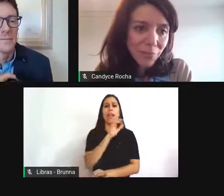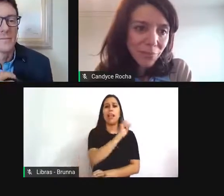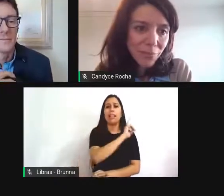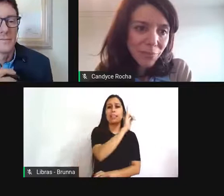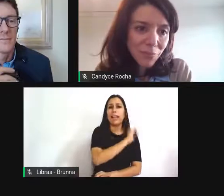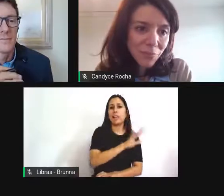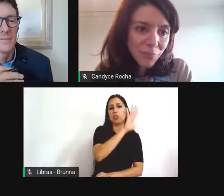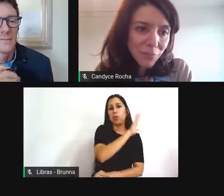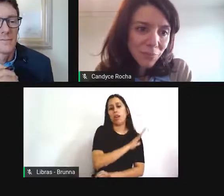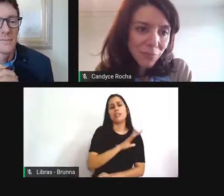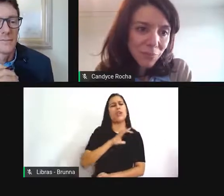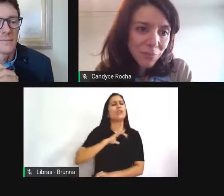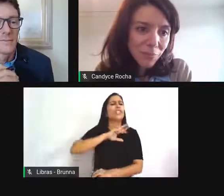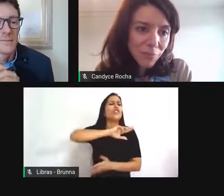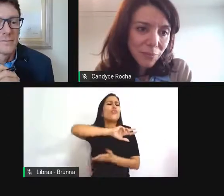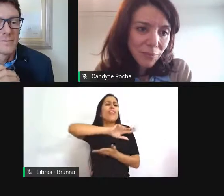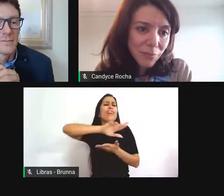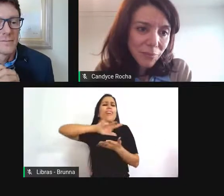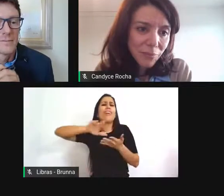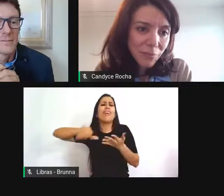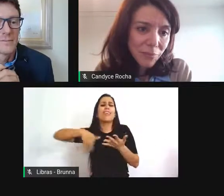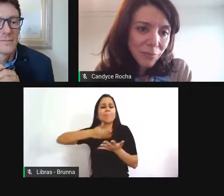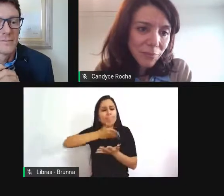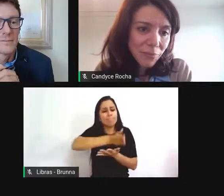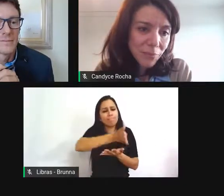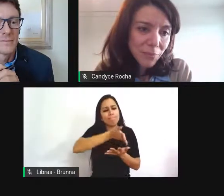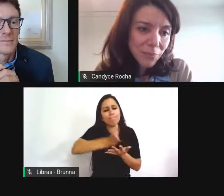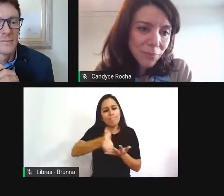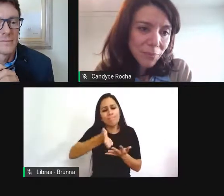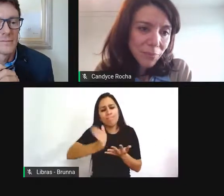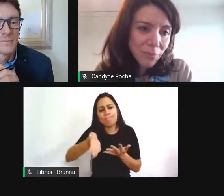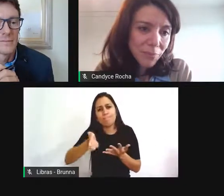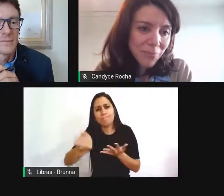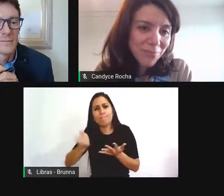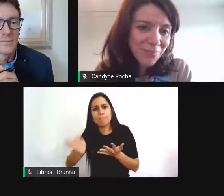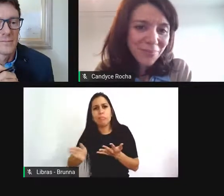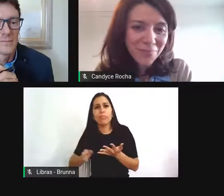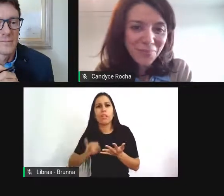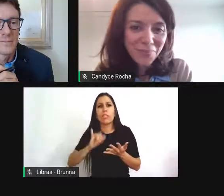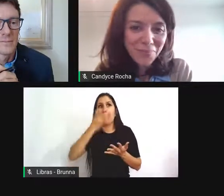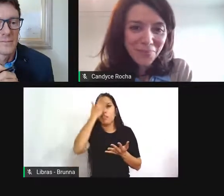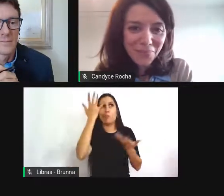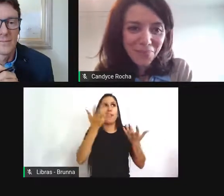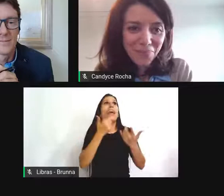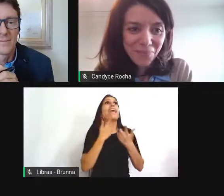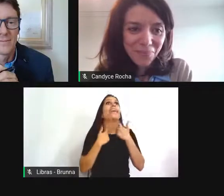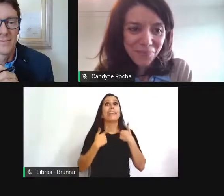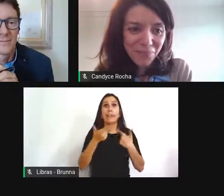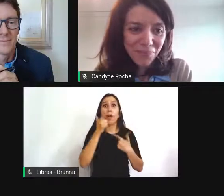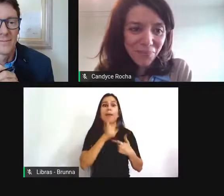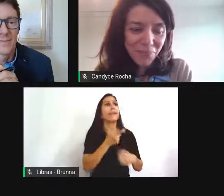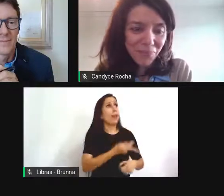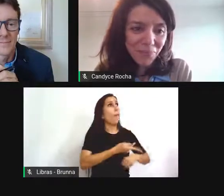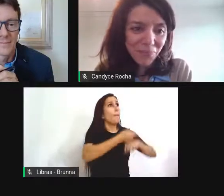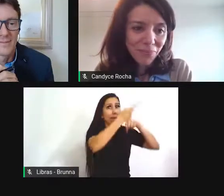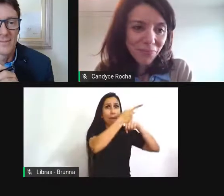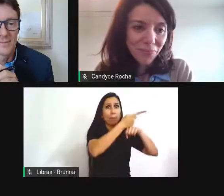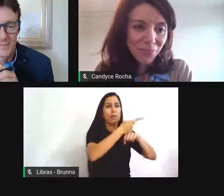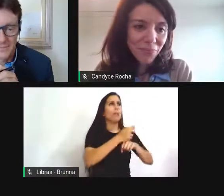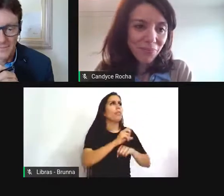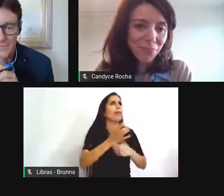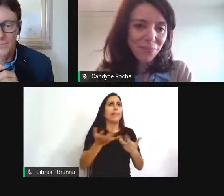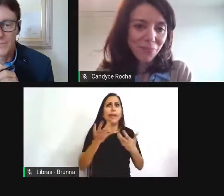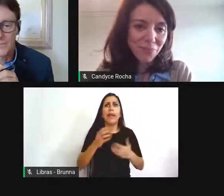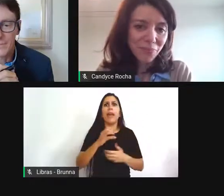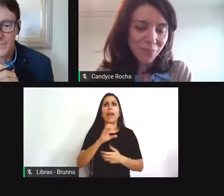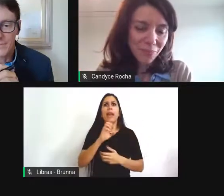de caminhos que vão desde aquele prêmio Nobel, aquele Oscar da ciência, que você precisa ficar